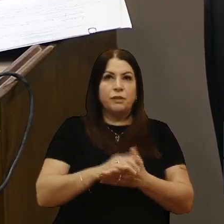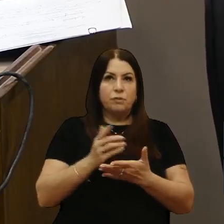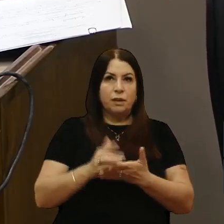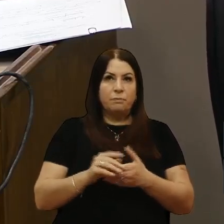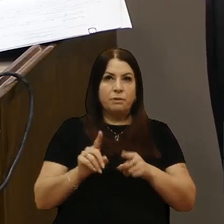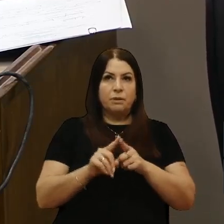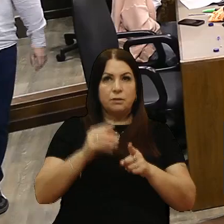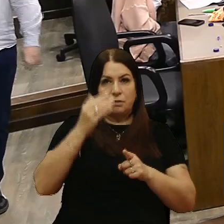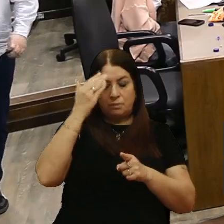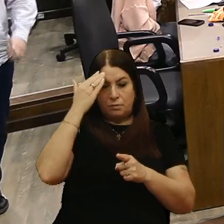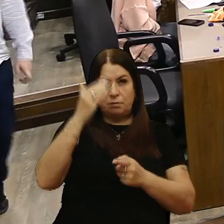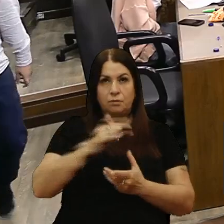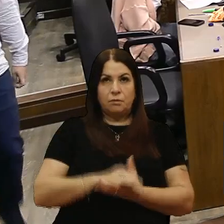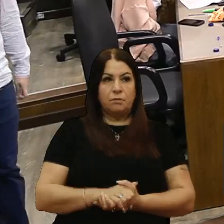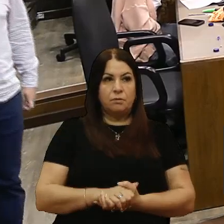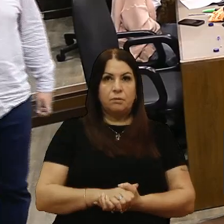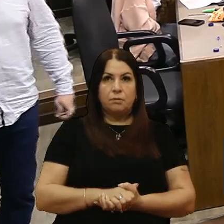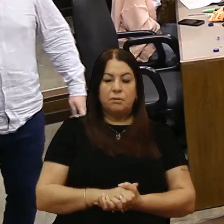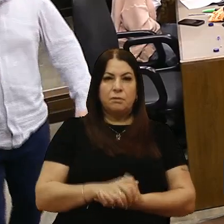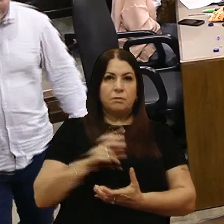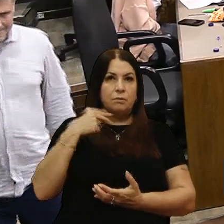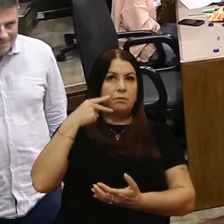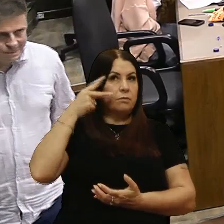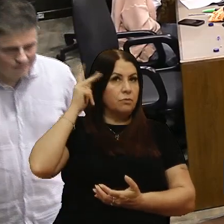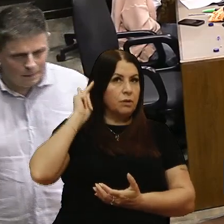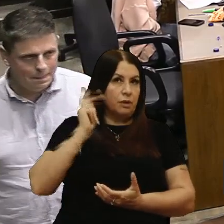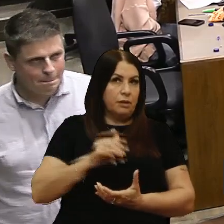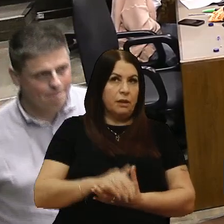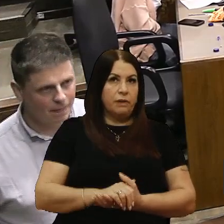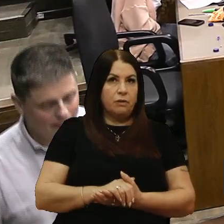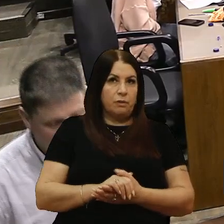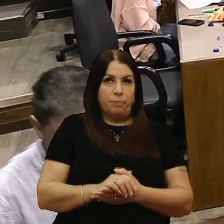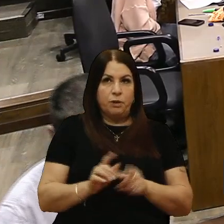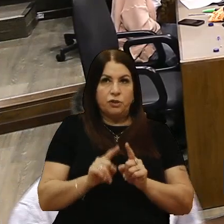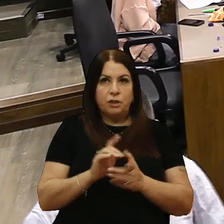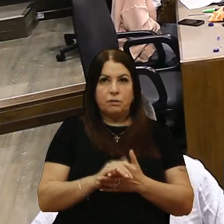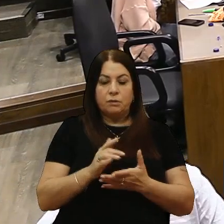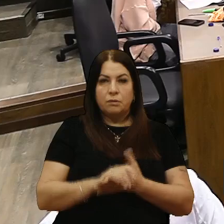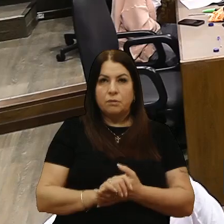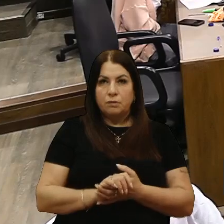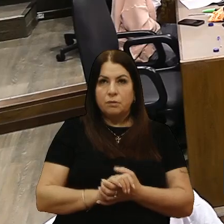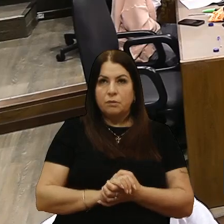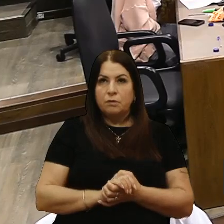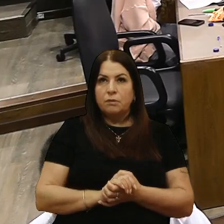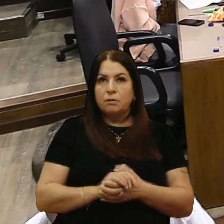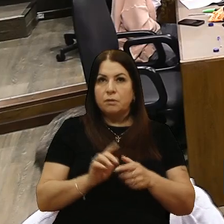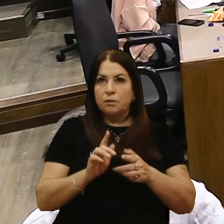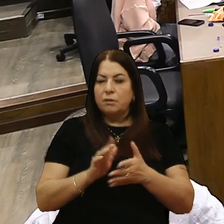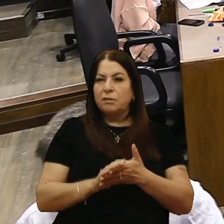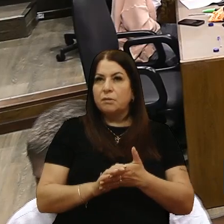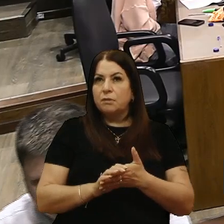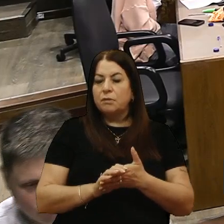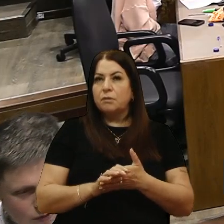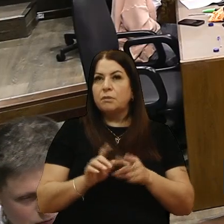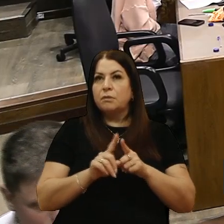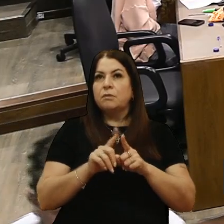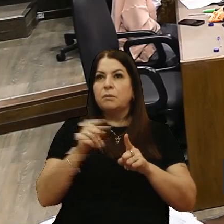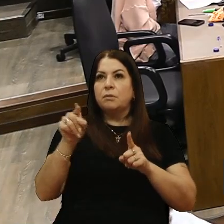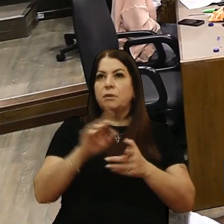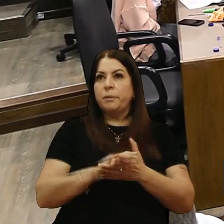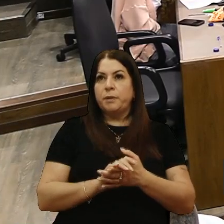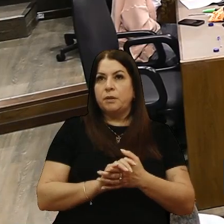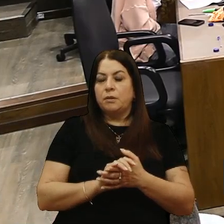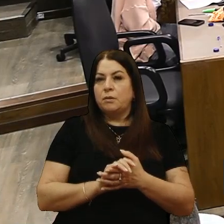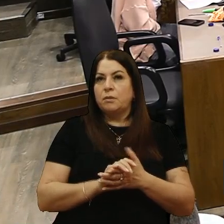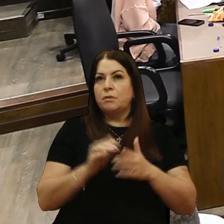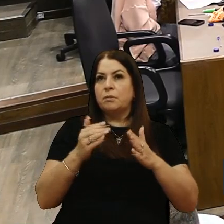obrigado, Daniel. Obrigado, vereador. Só parte, vereador Iago. Bem rapidinho também, parabenizar para deixar registrado, quando o Weber veio aqui, até